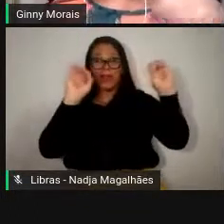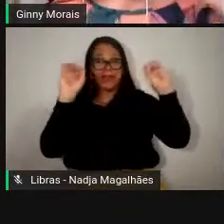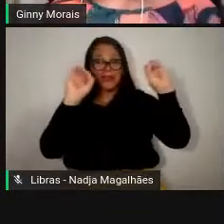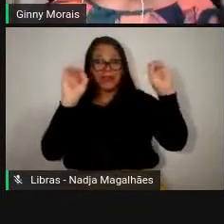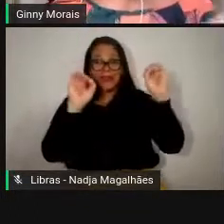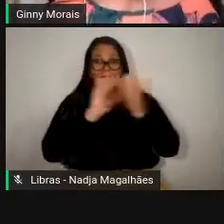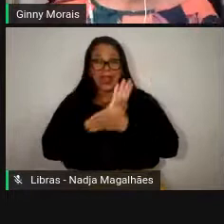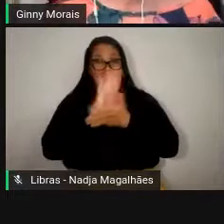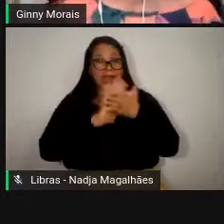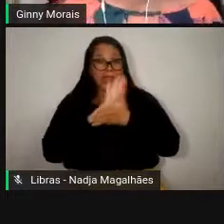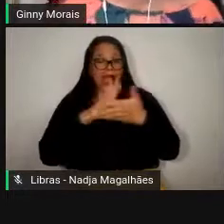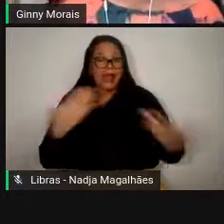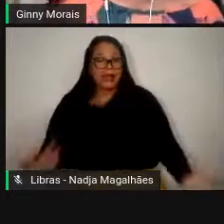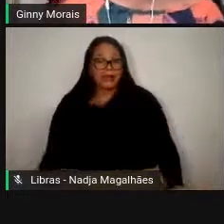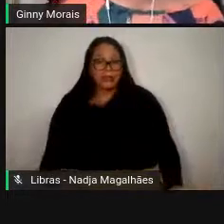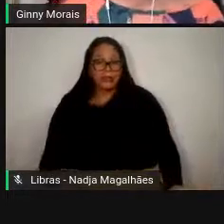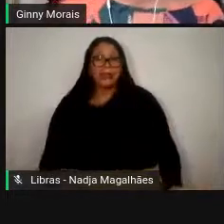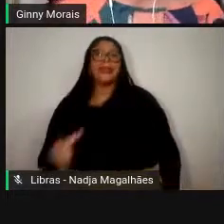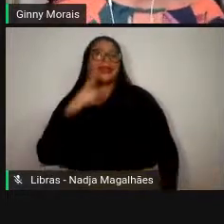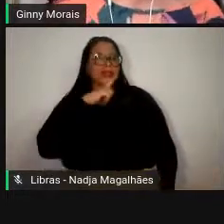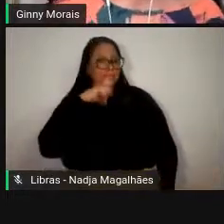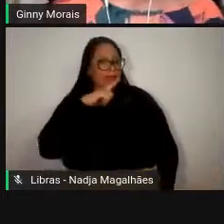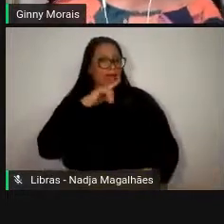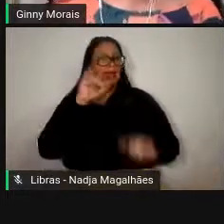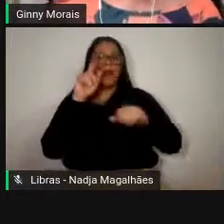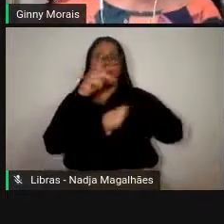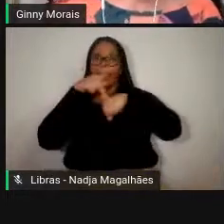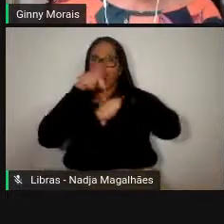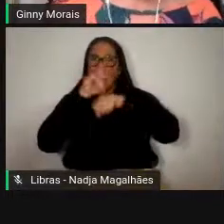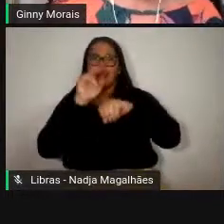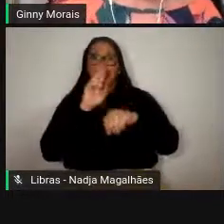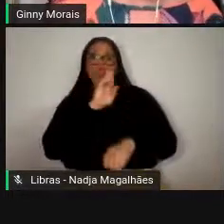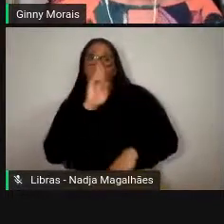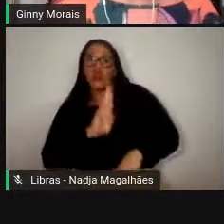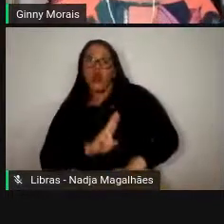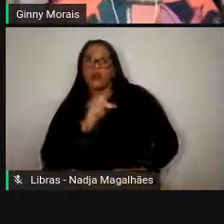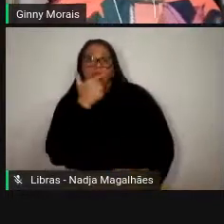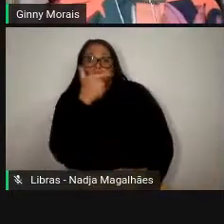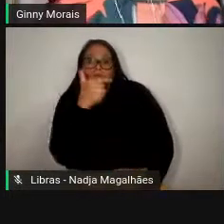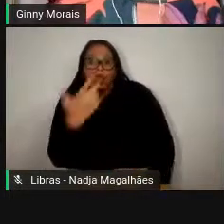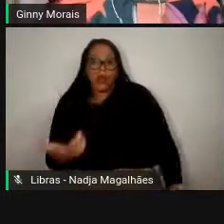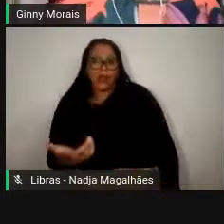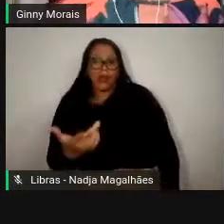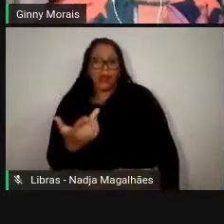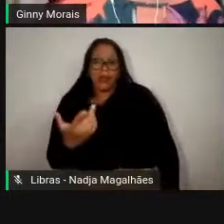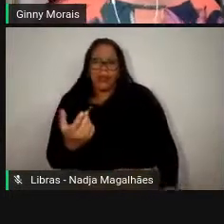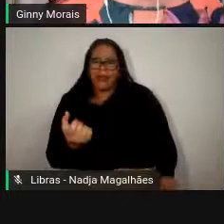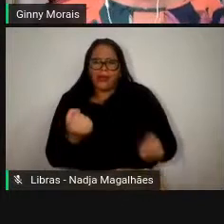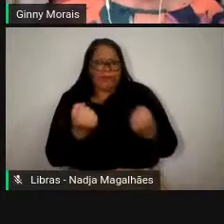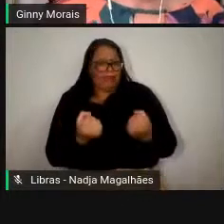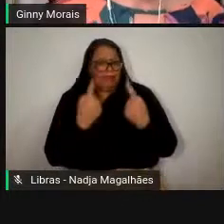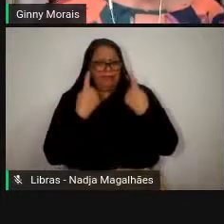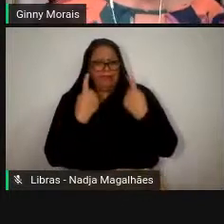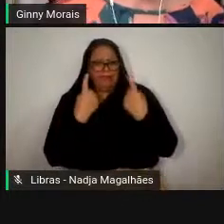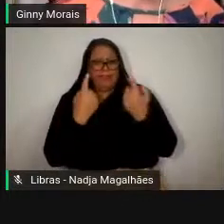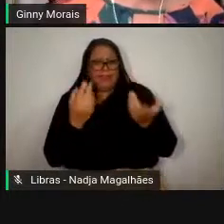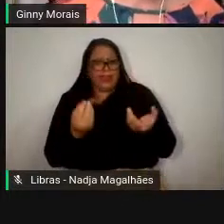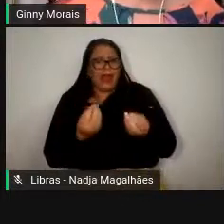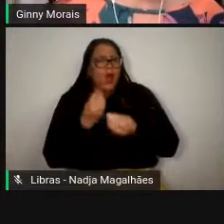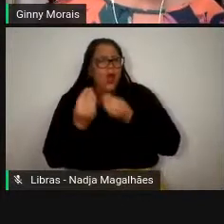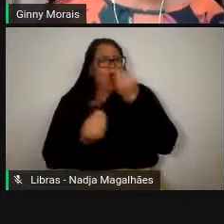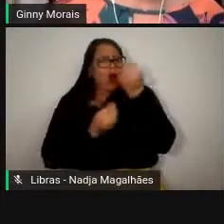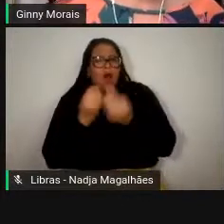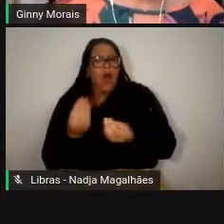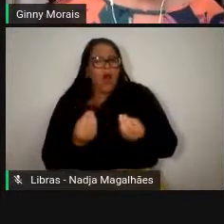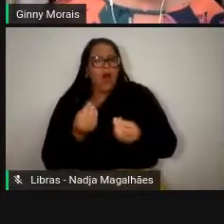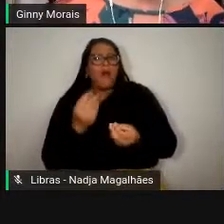mesmo o nome do parlamentar que está falando no microfone. Aqui, essa tela, ela mostra um pouquinho como é que é a divisão